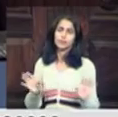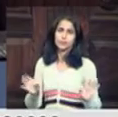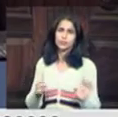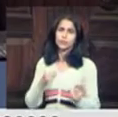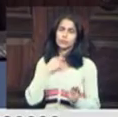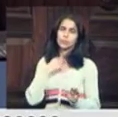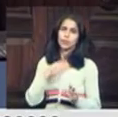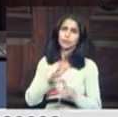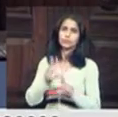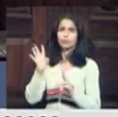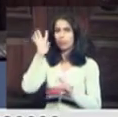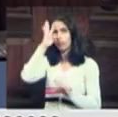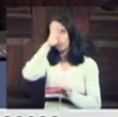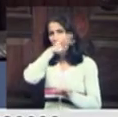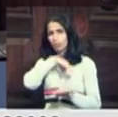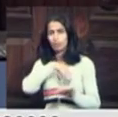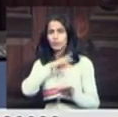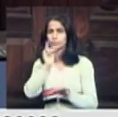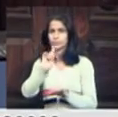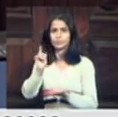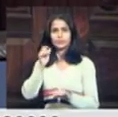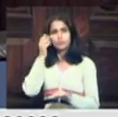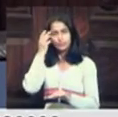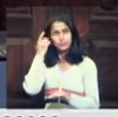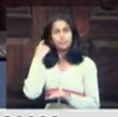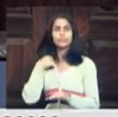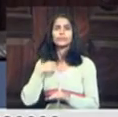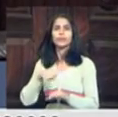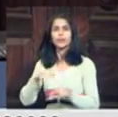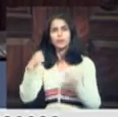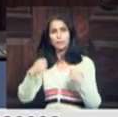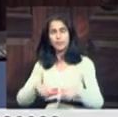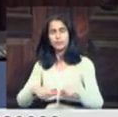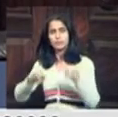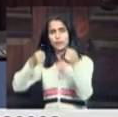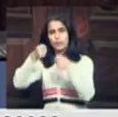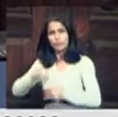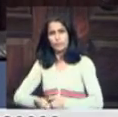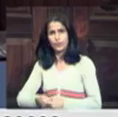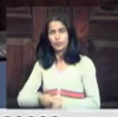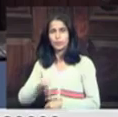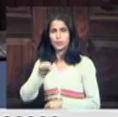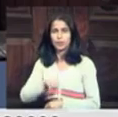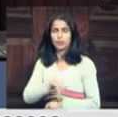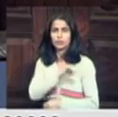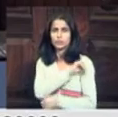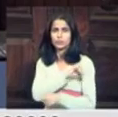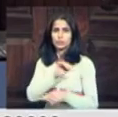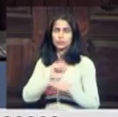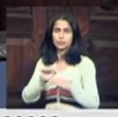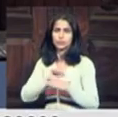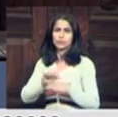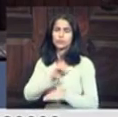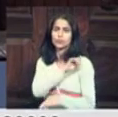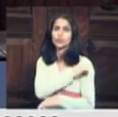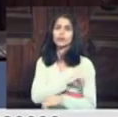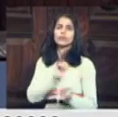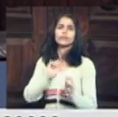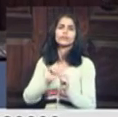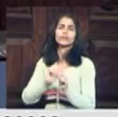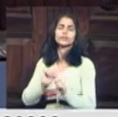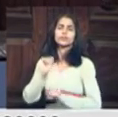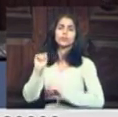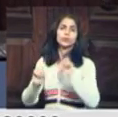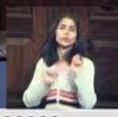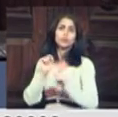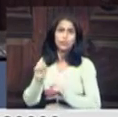ficar voando, pairando no ar, sem um posicionamento firme do Estado do Rio de Janeiro sobre que providências